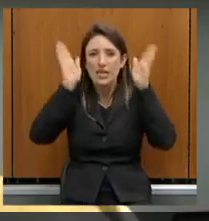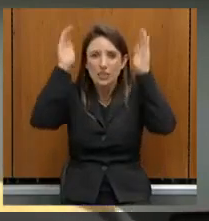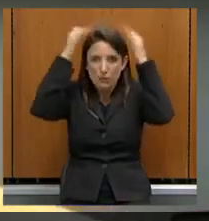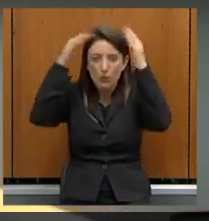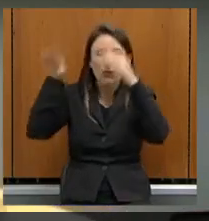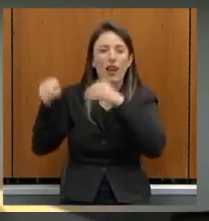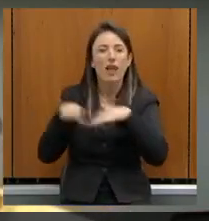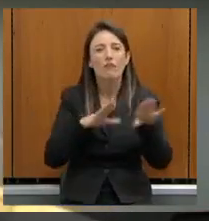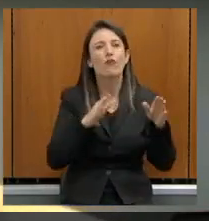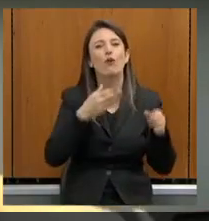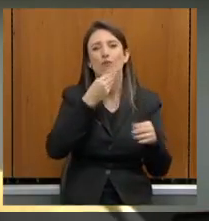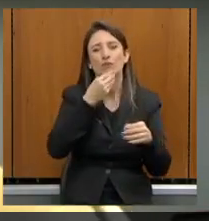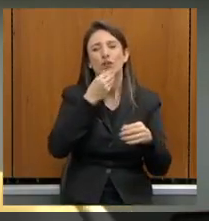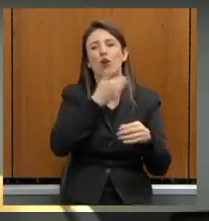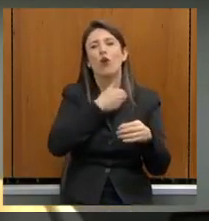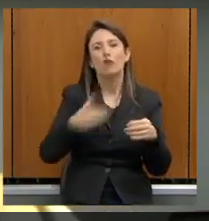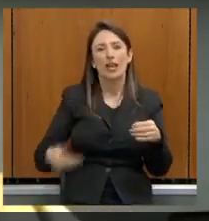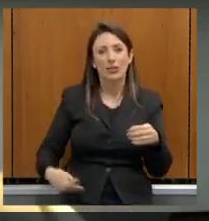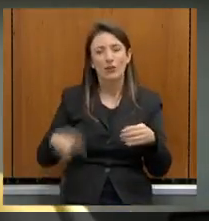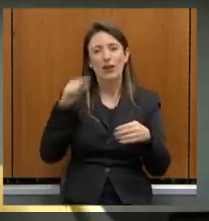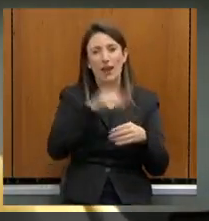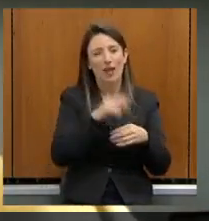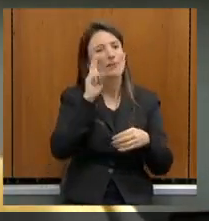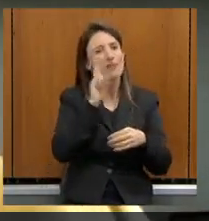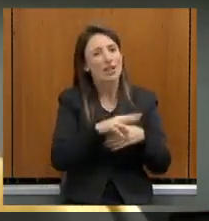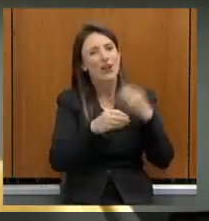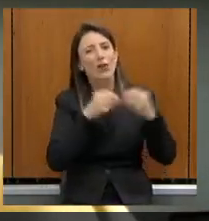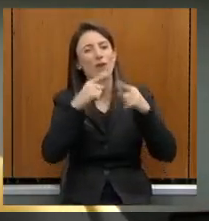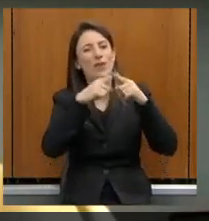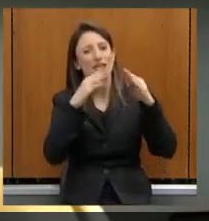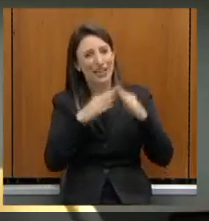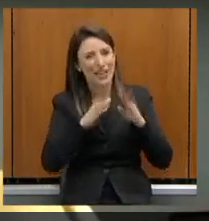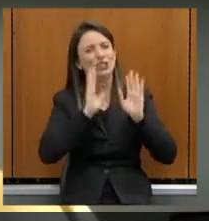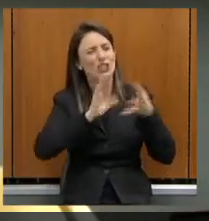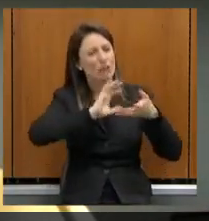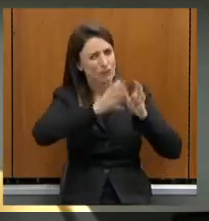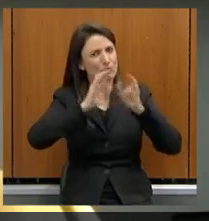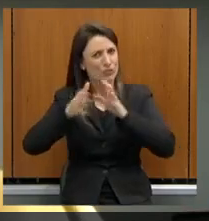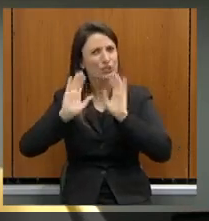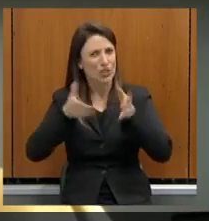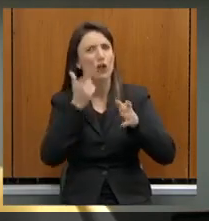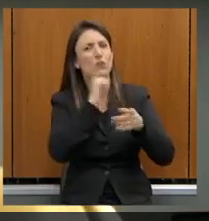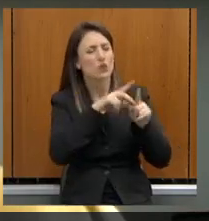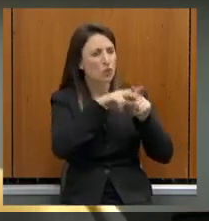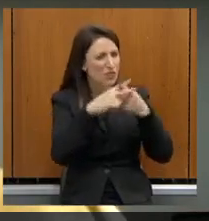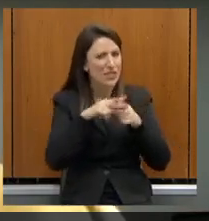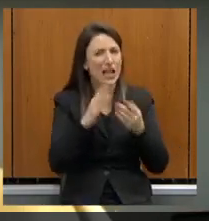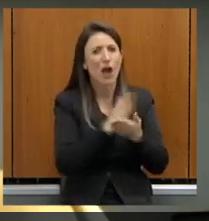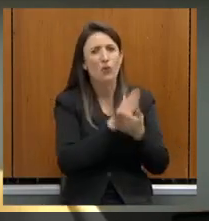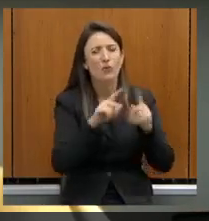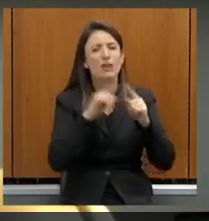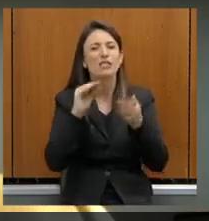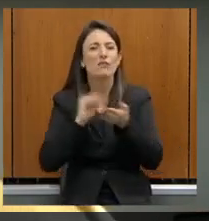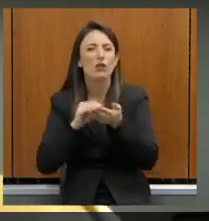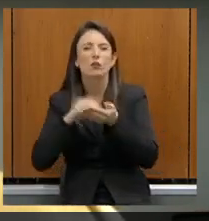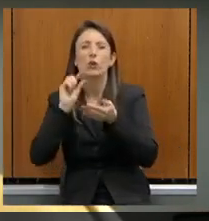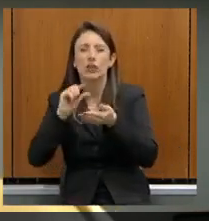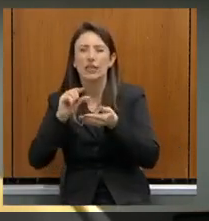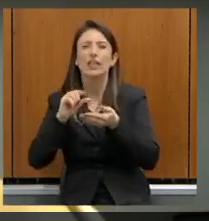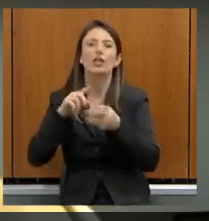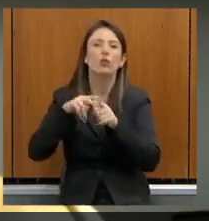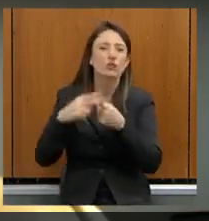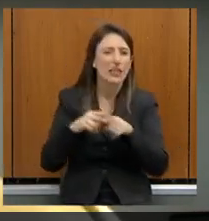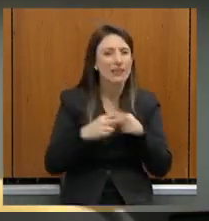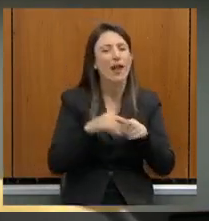boa que foi restaurada pelo IEFA agora nossa emenda é só para complementar umas obras mais externas de apoio aos romeiros banheiros enfim